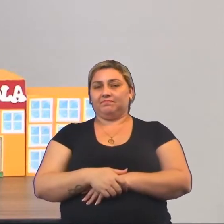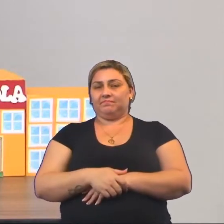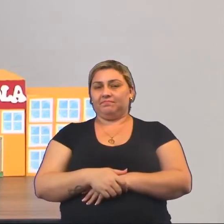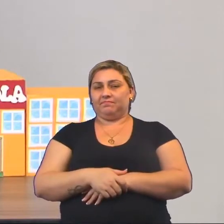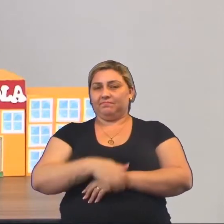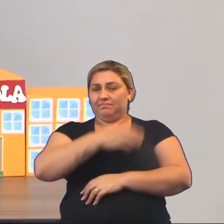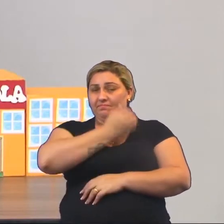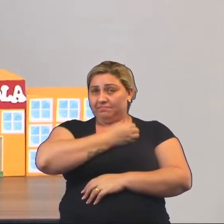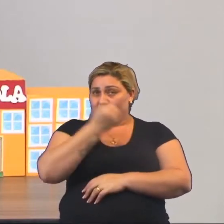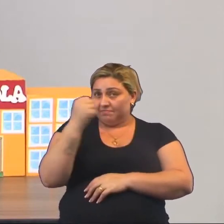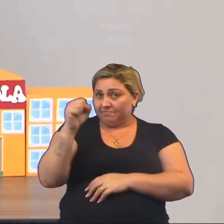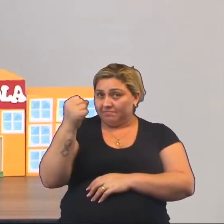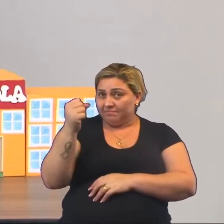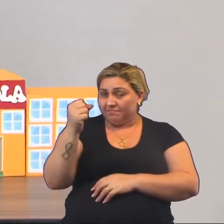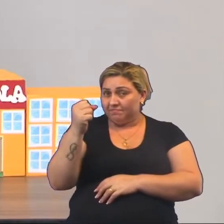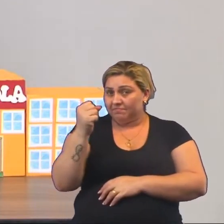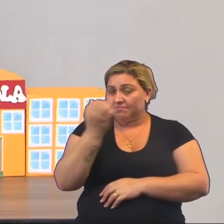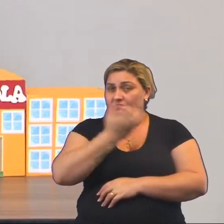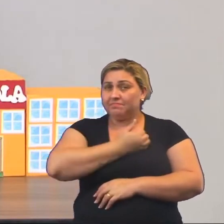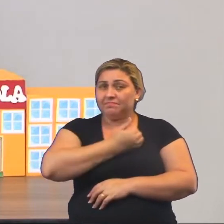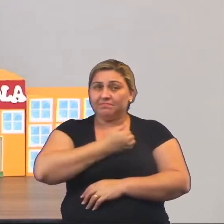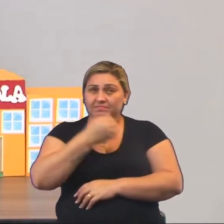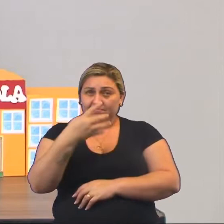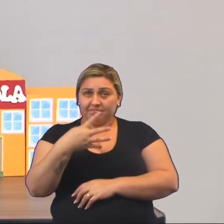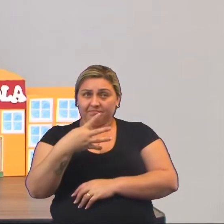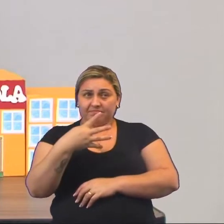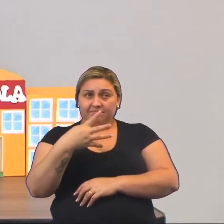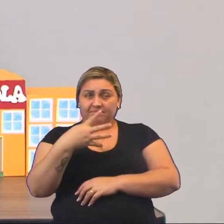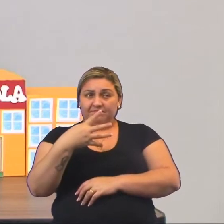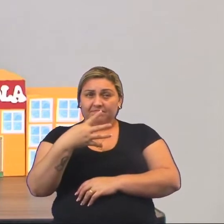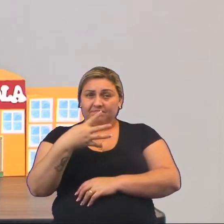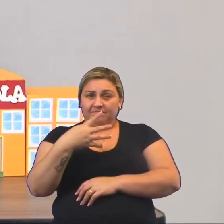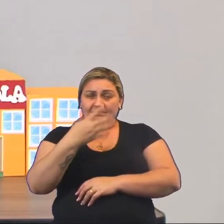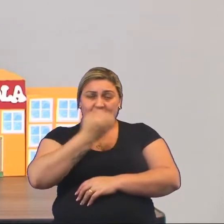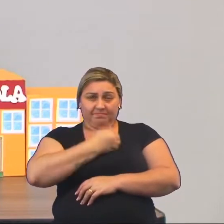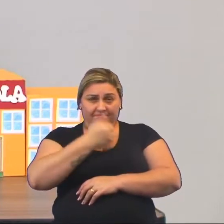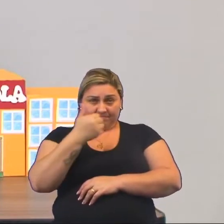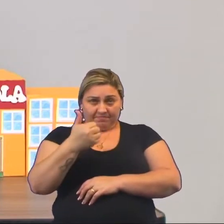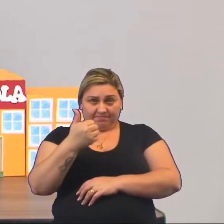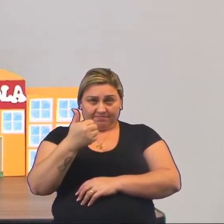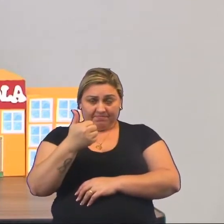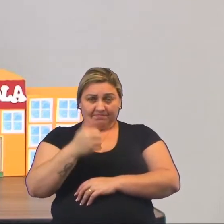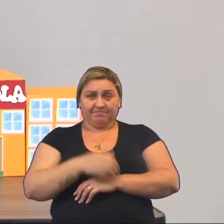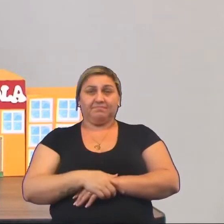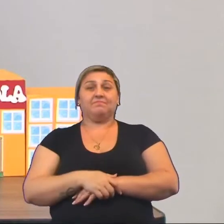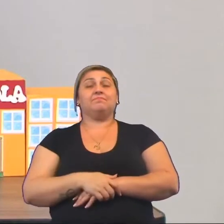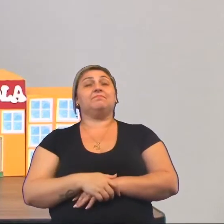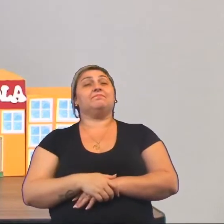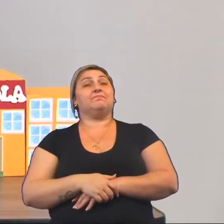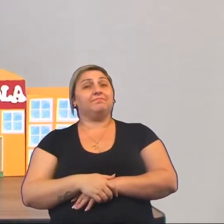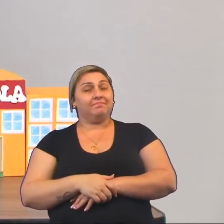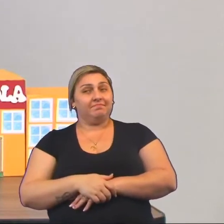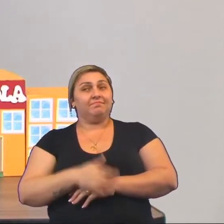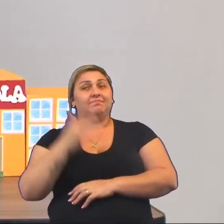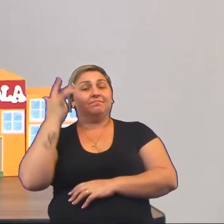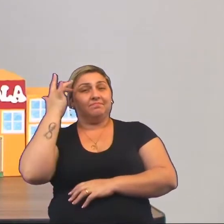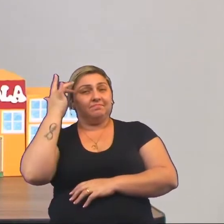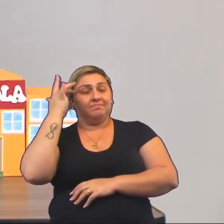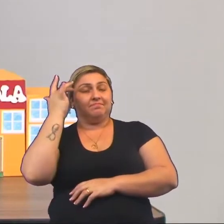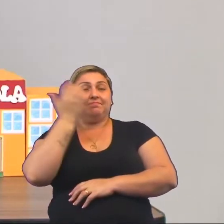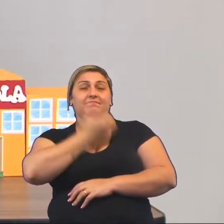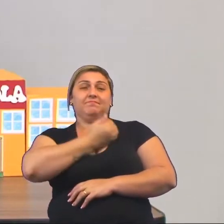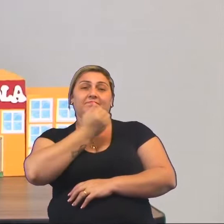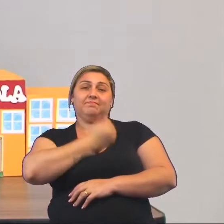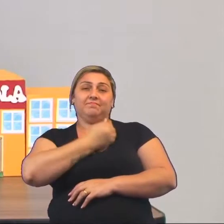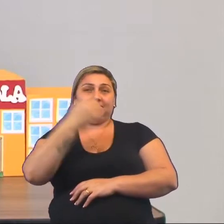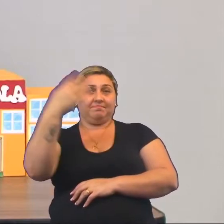Será que está no número 8? Será que está no número 4? No número 1? Ah, eu acho que está